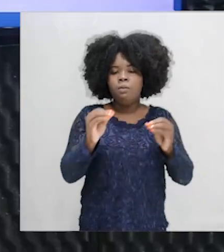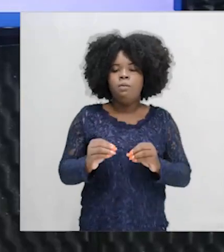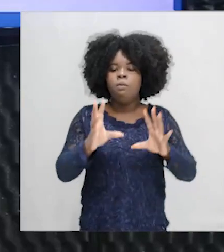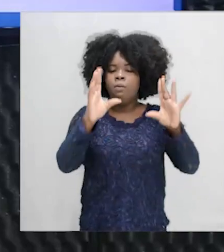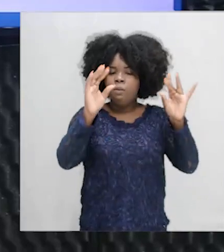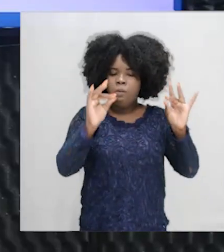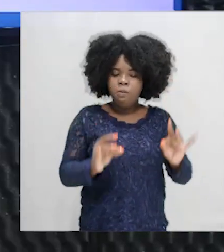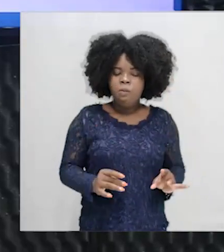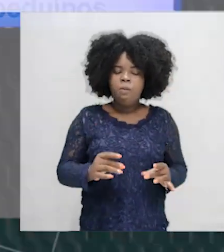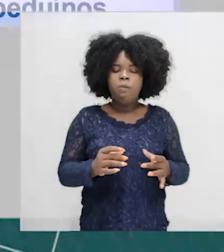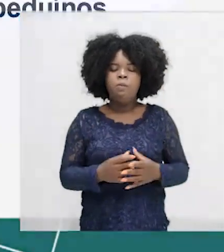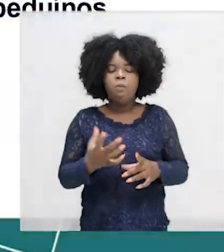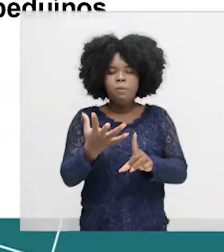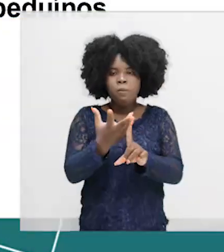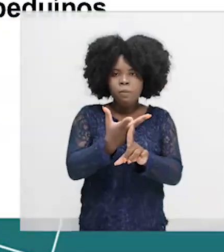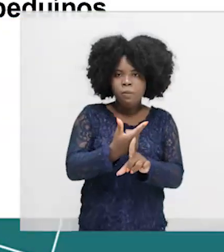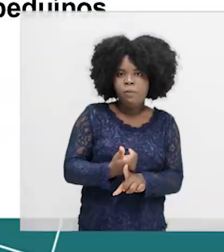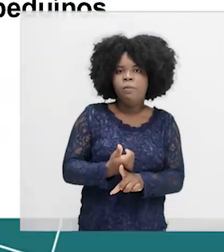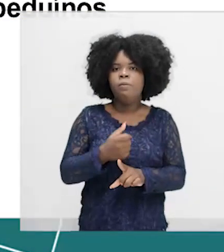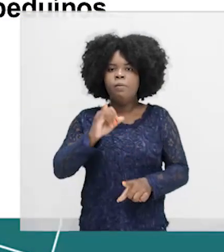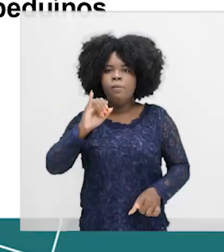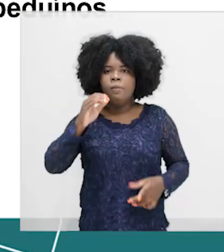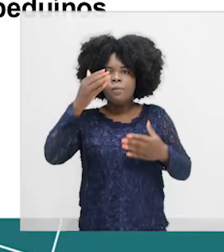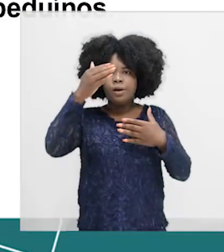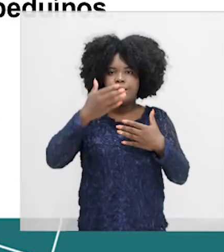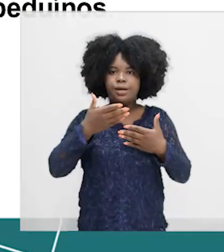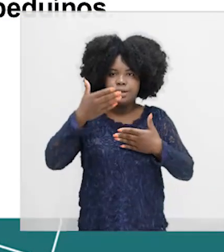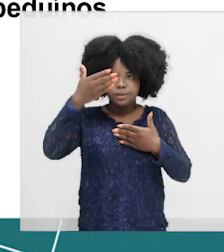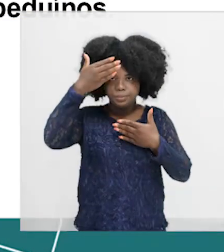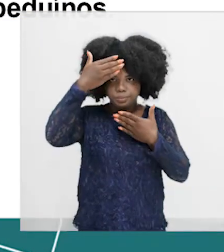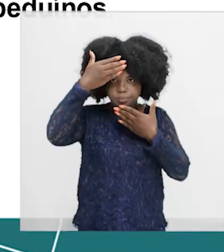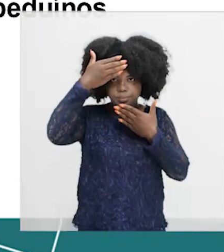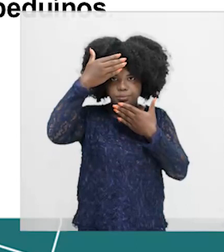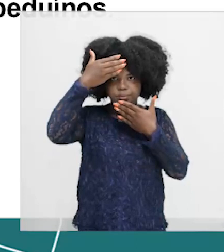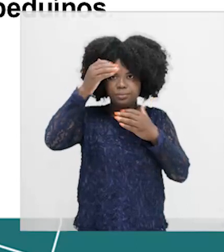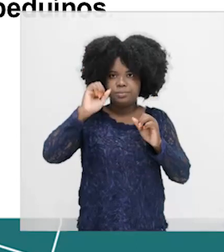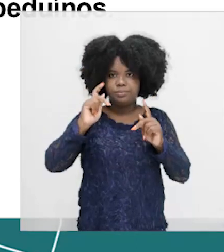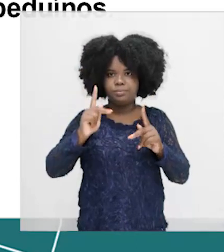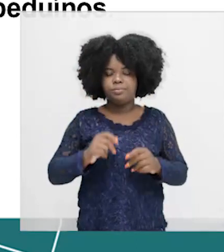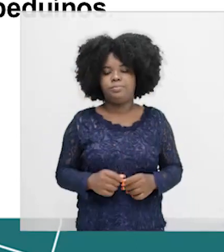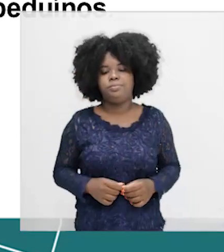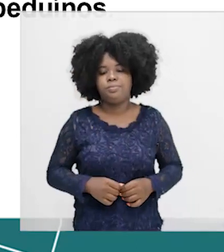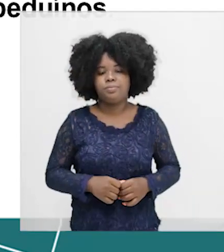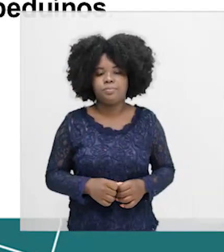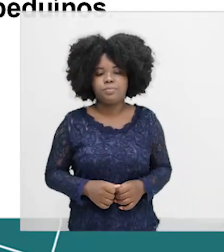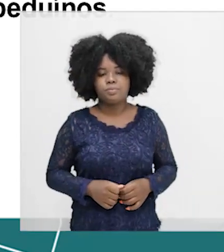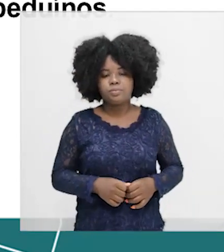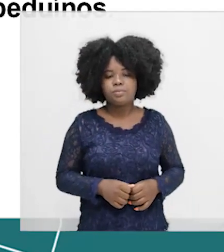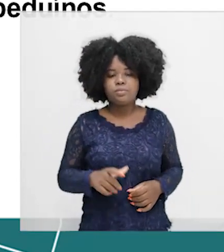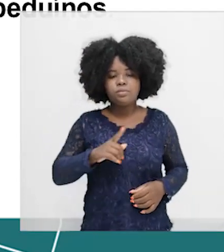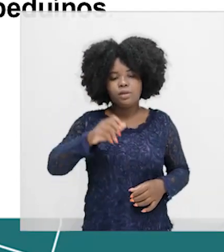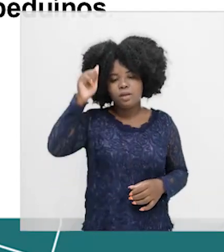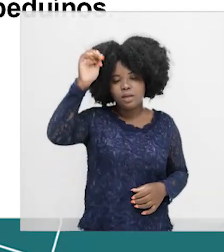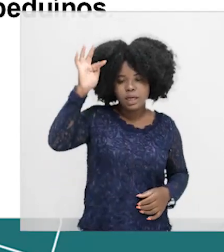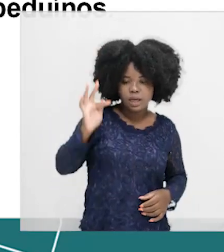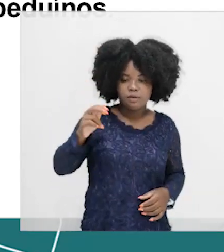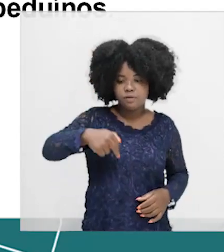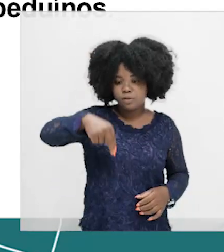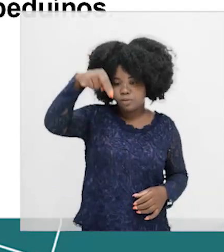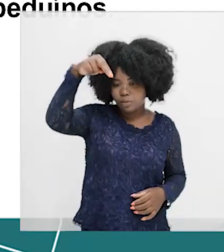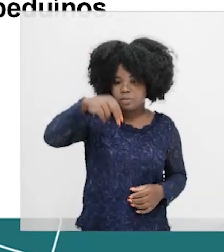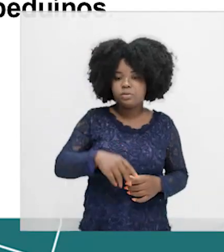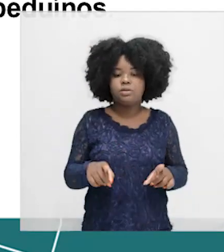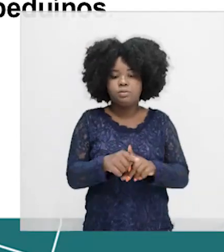islâmica. Península Arábica, a Pérsia, a Ásia Menor, o norte da África, todos eles que têm o islamismo como